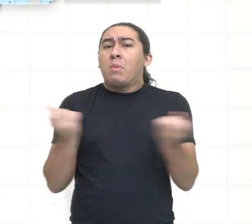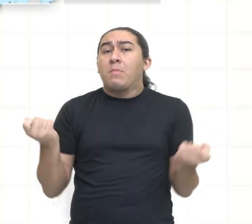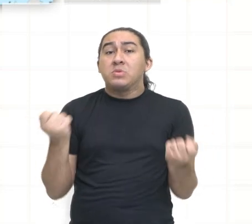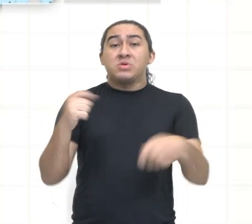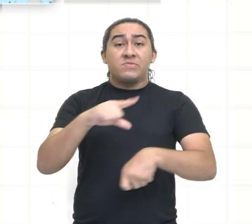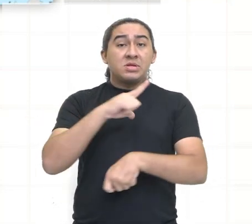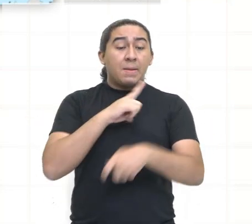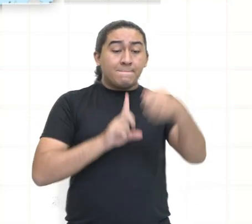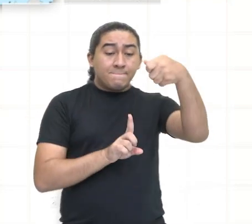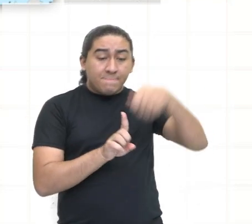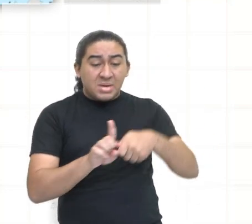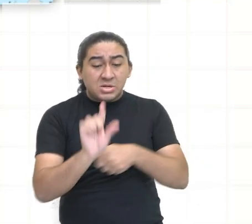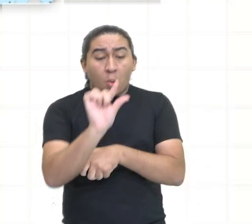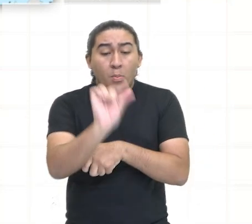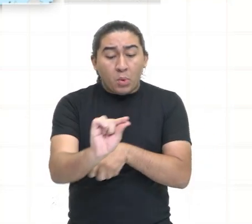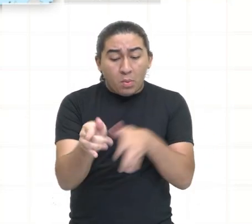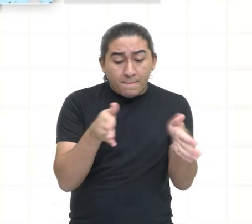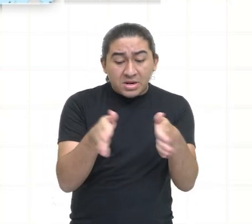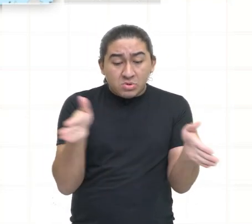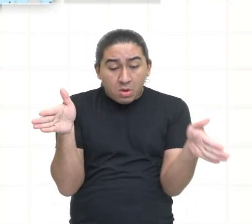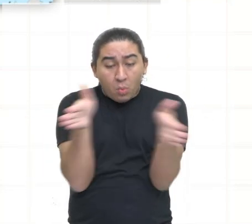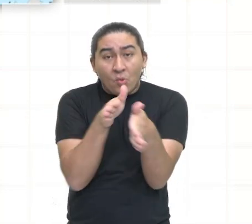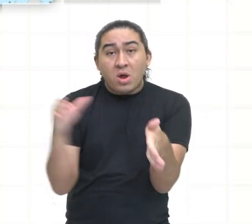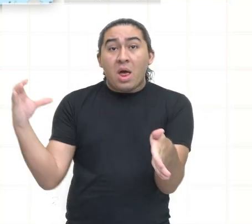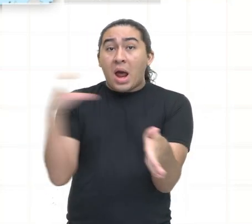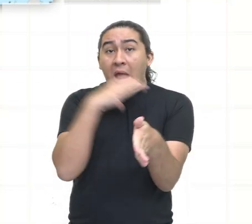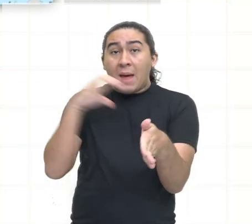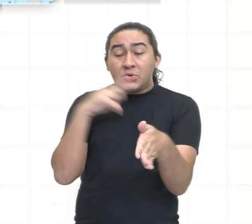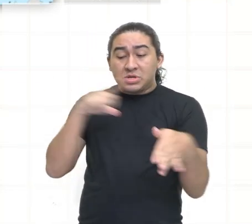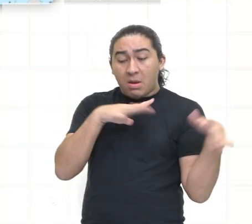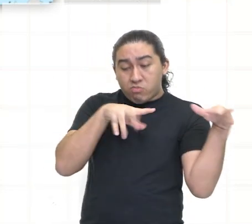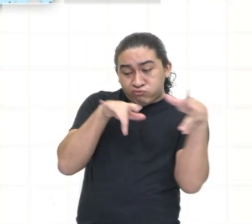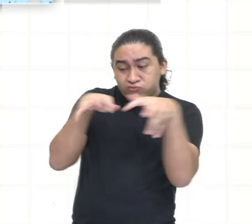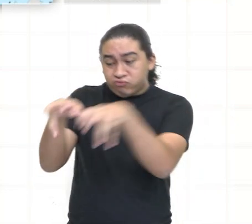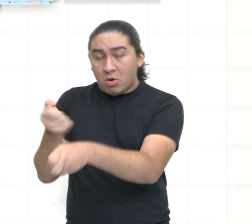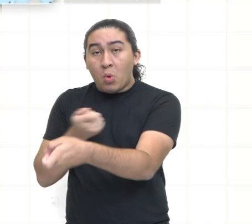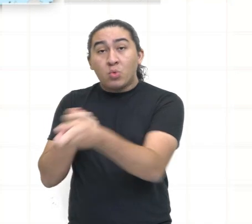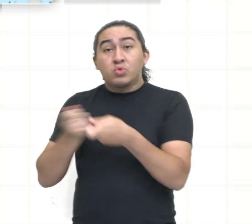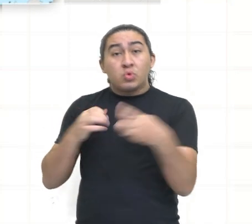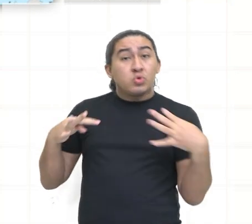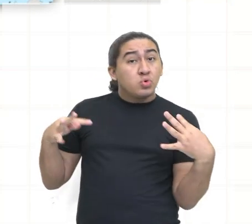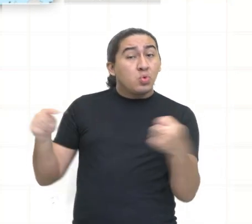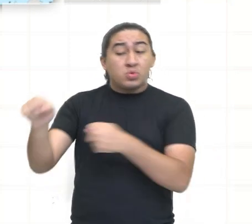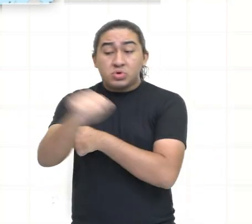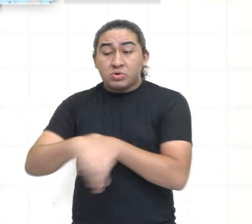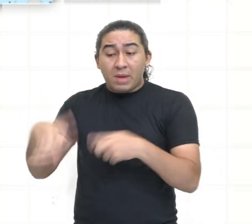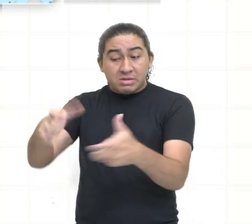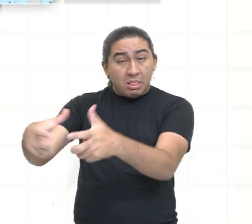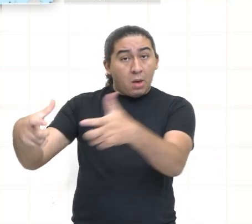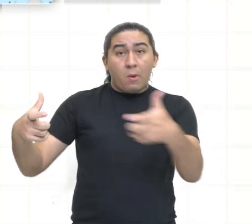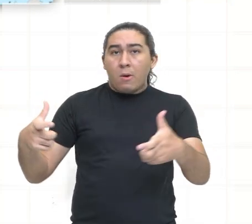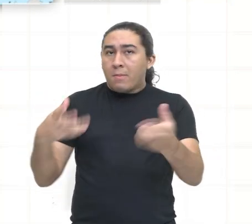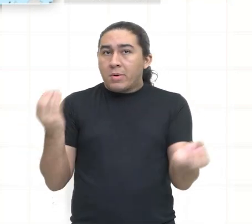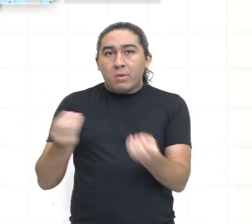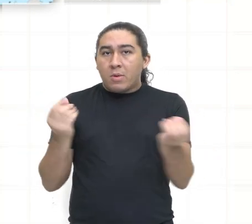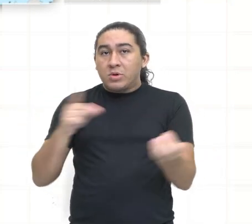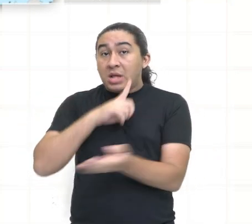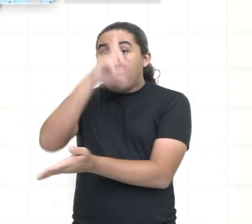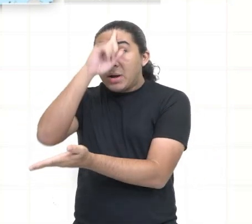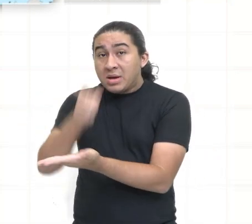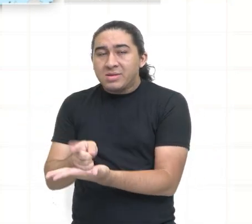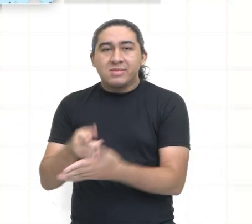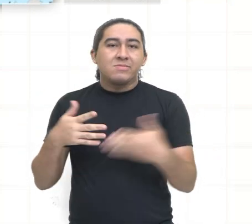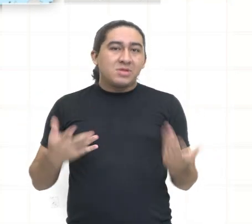em poucos meses, invadir um território tão grande como o território francês? Mais uma vez, tática de